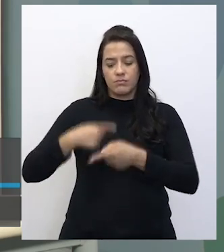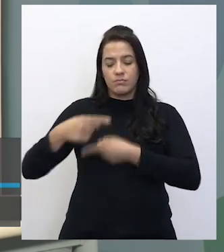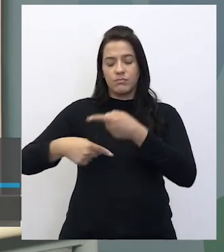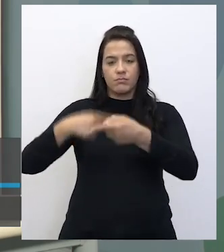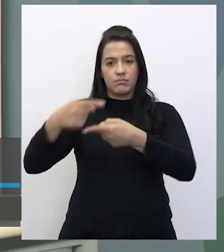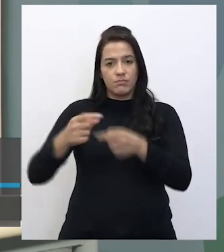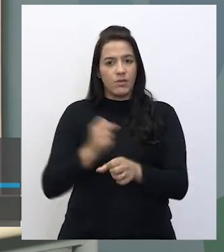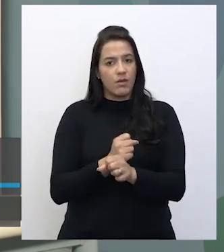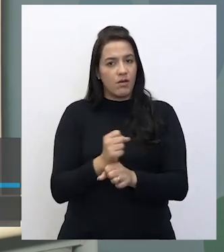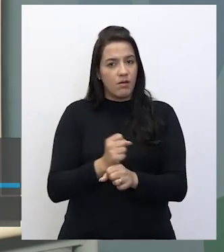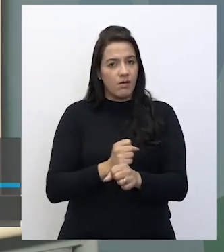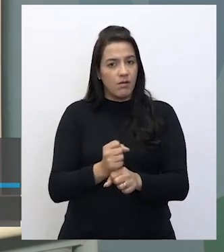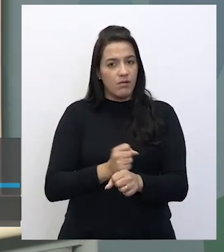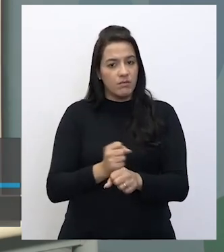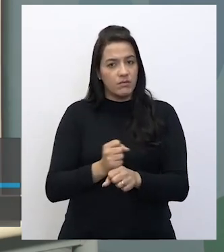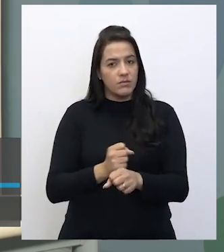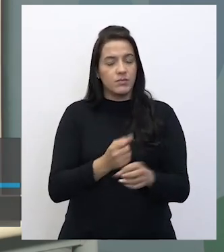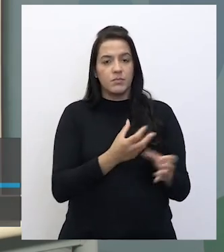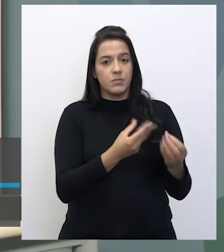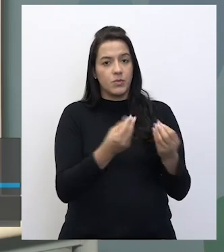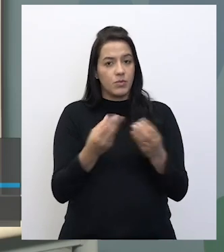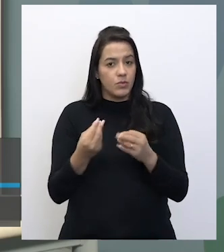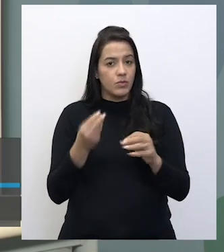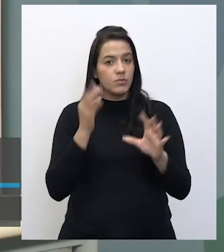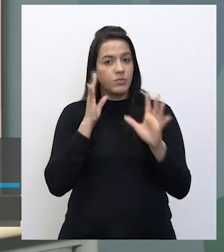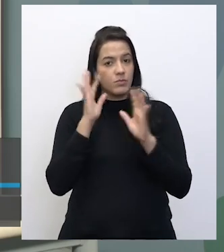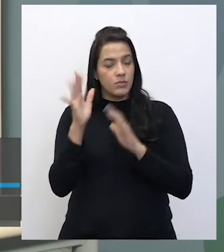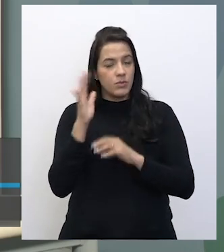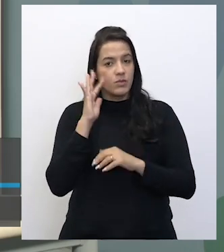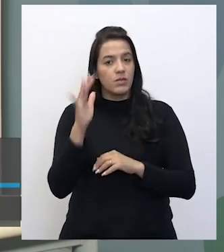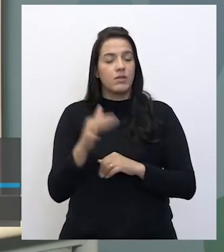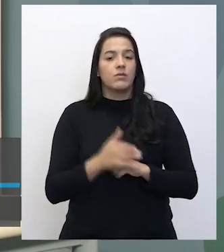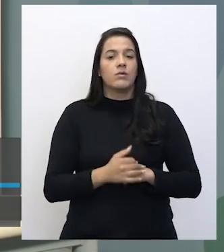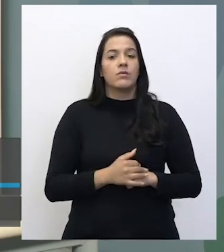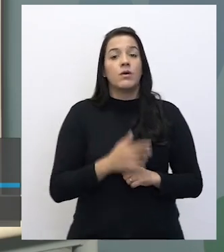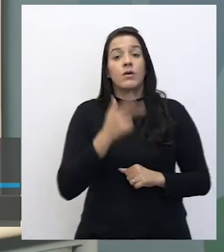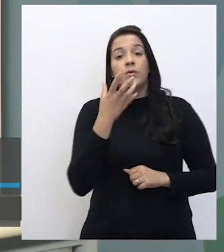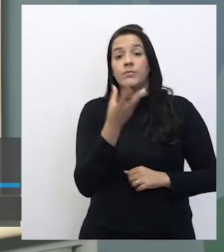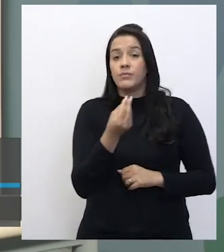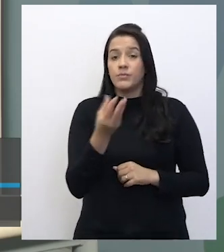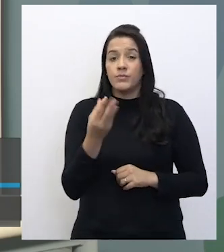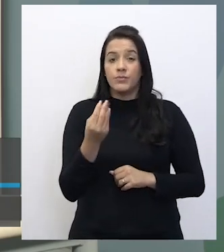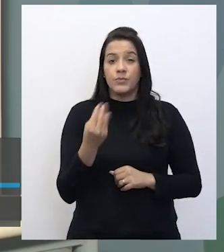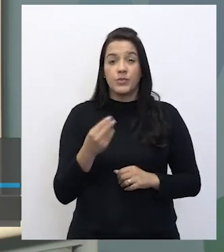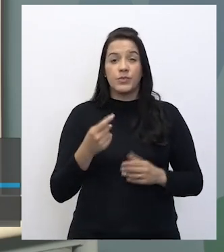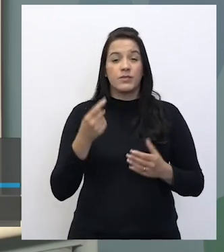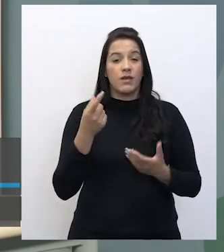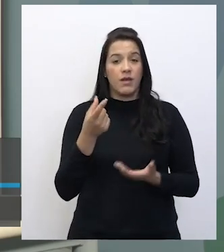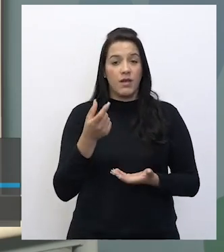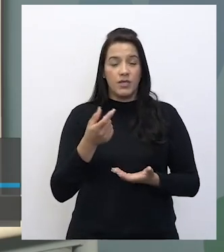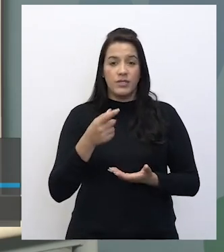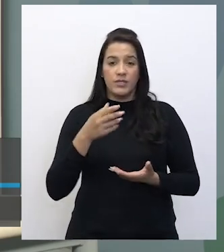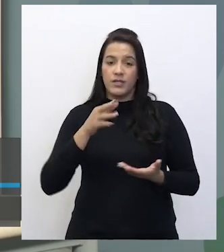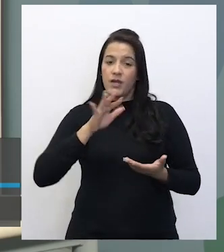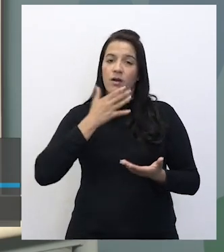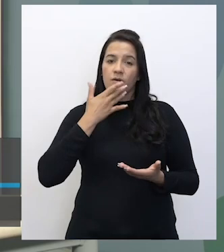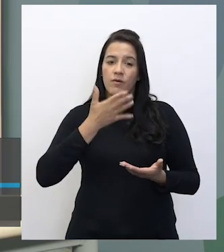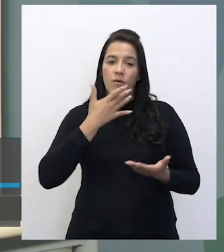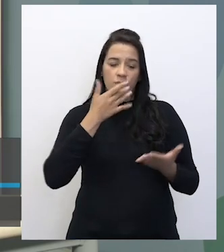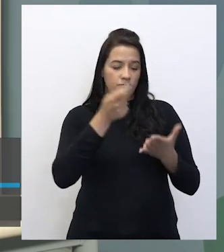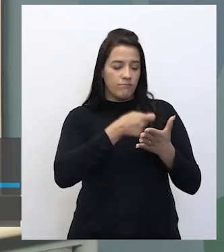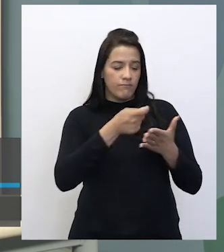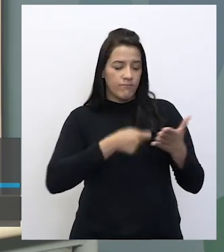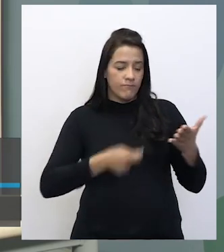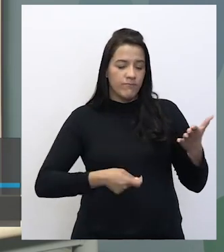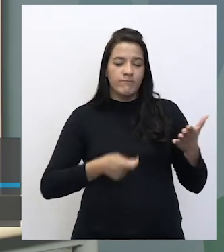E quantos pensadores, quantos filósofos, quanta tinta, né? Já não se escreveu,